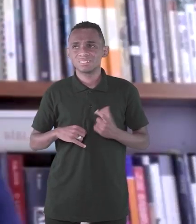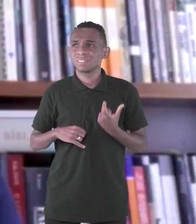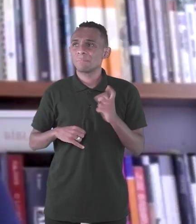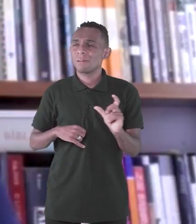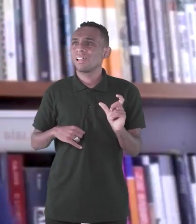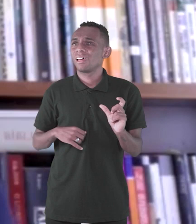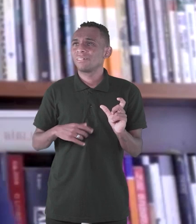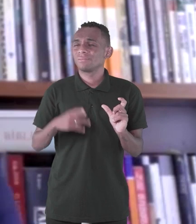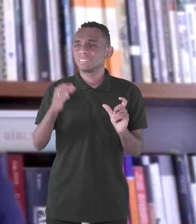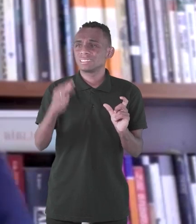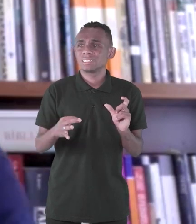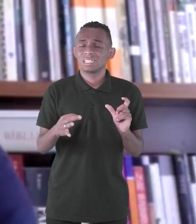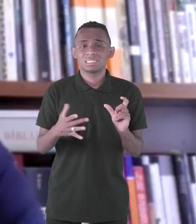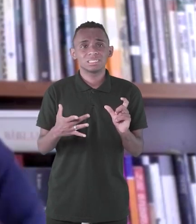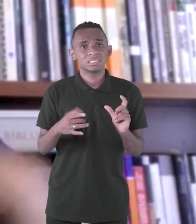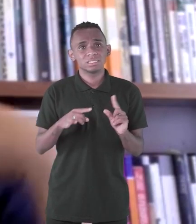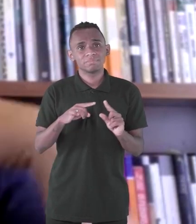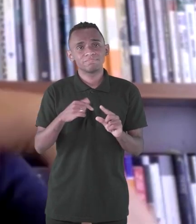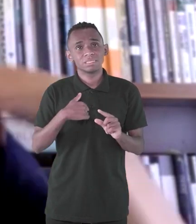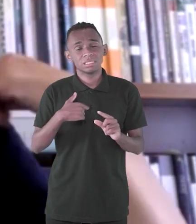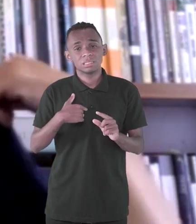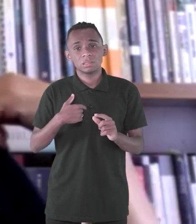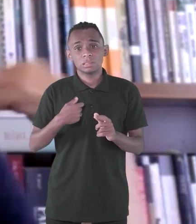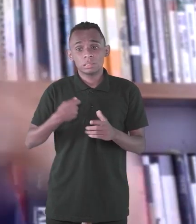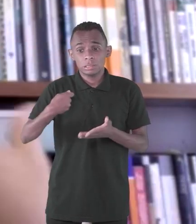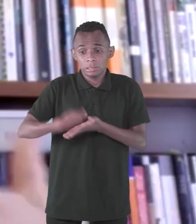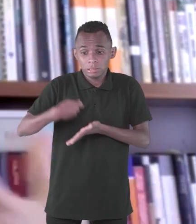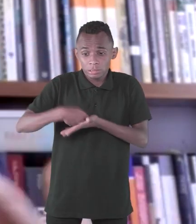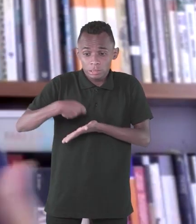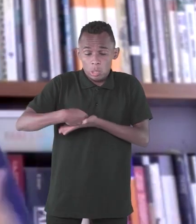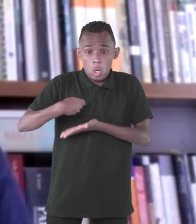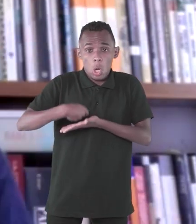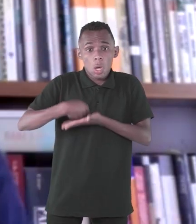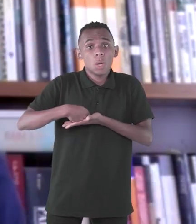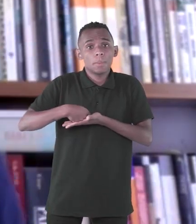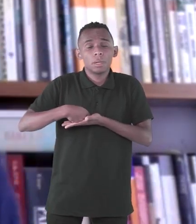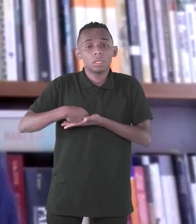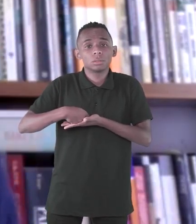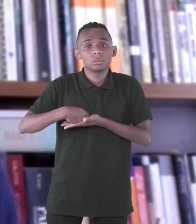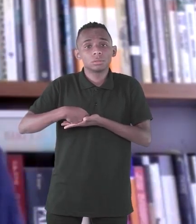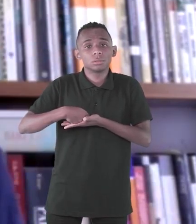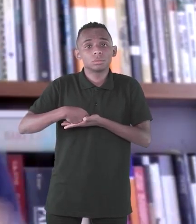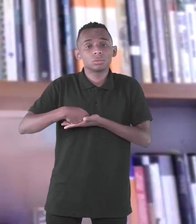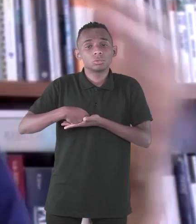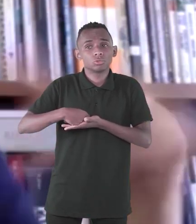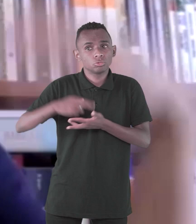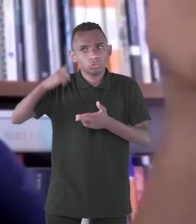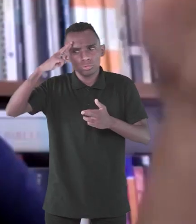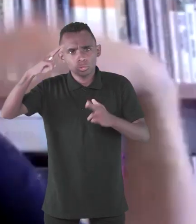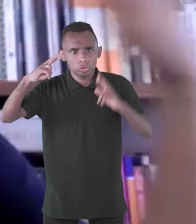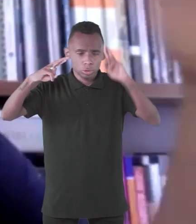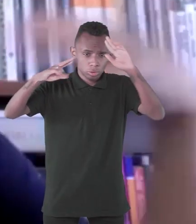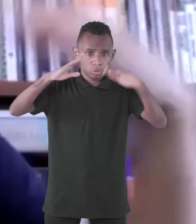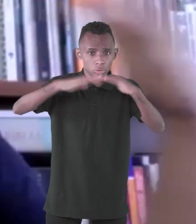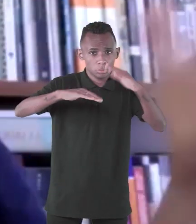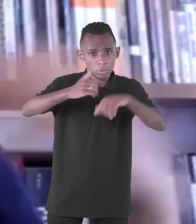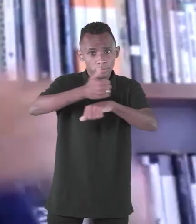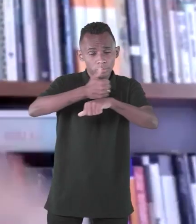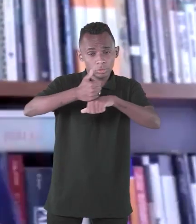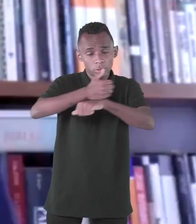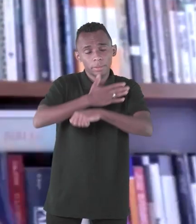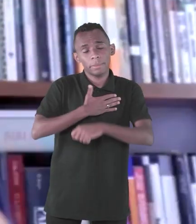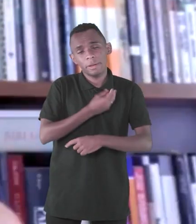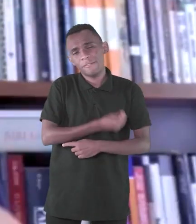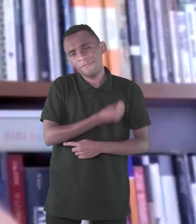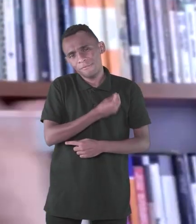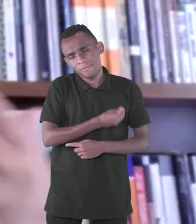verbo, não é o verbo adequado, mas eu fui pressionado algumas vezes pelos diversos diretores que já